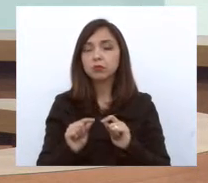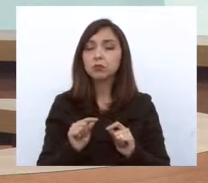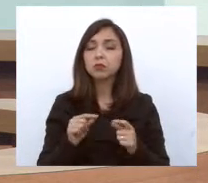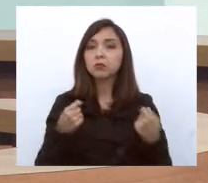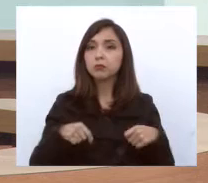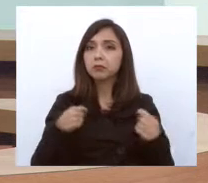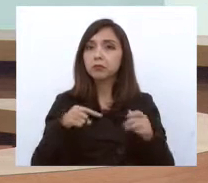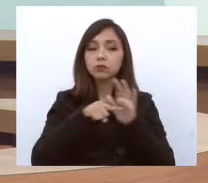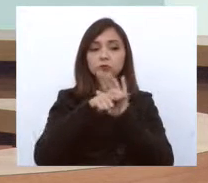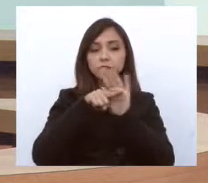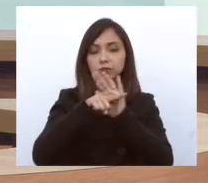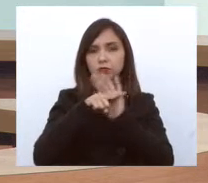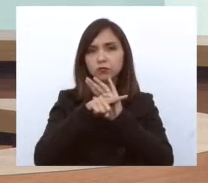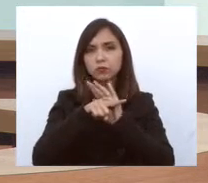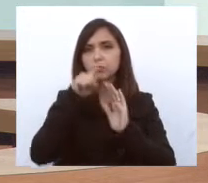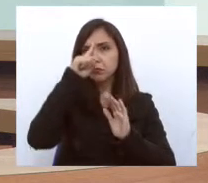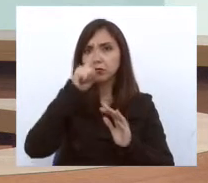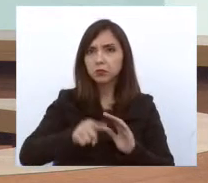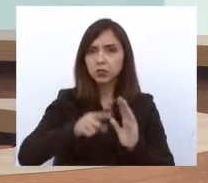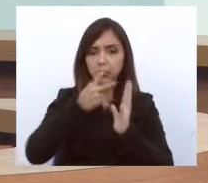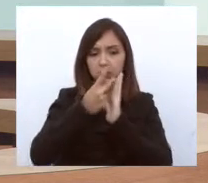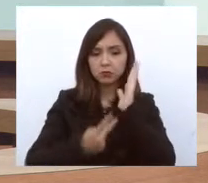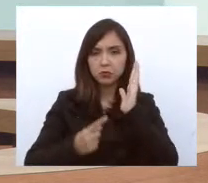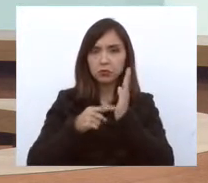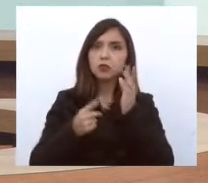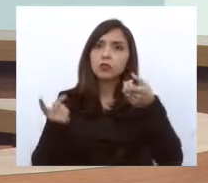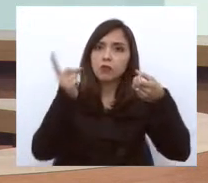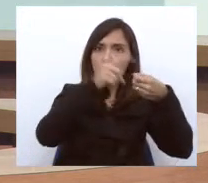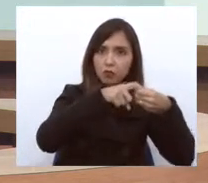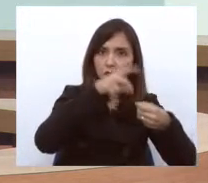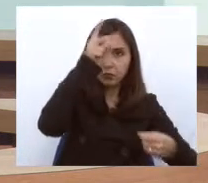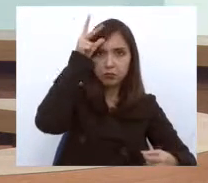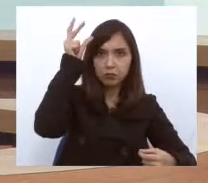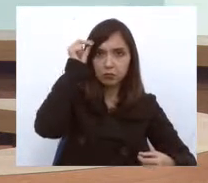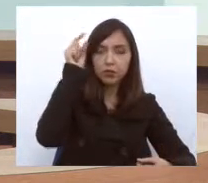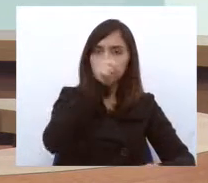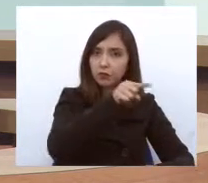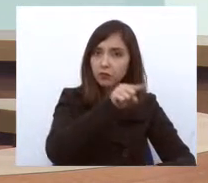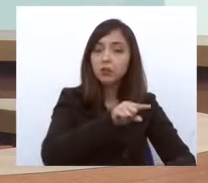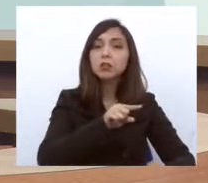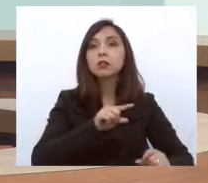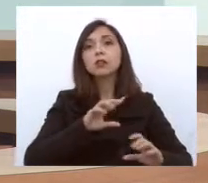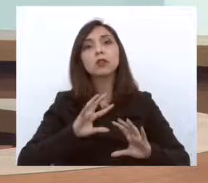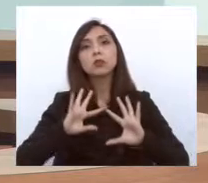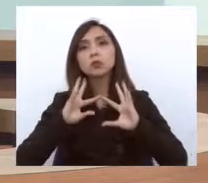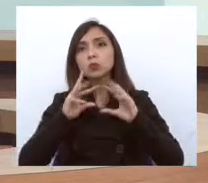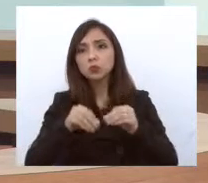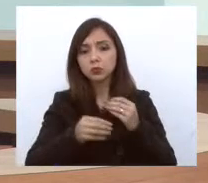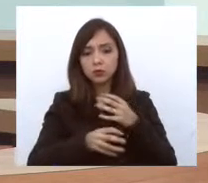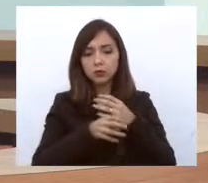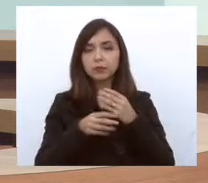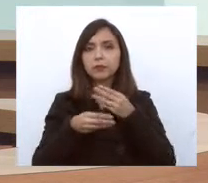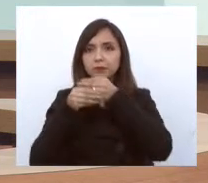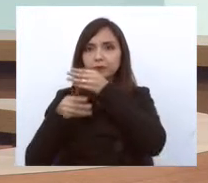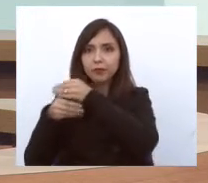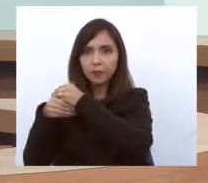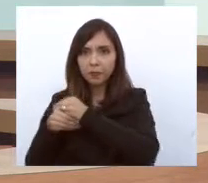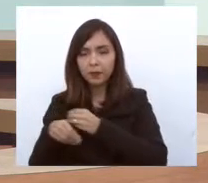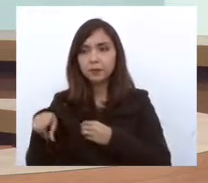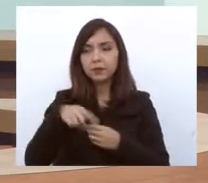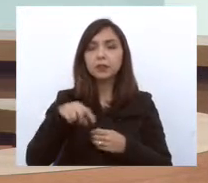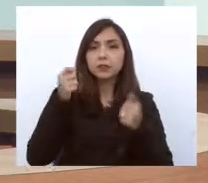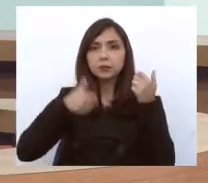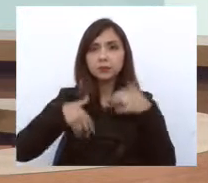que verificar, mandar esse projeto de volta para o prefeito executivo municipal e contemplar todas as emendas dos vereadores, que foi dito